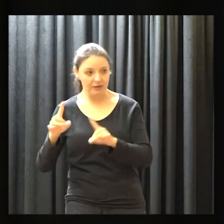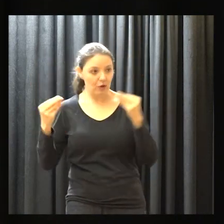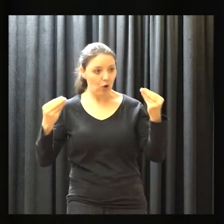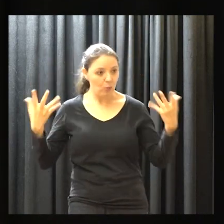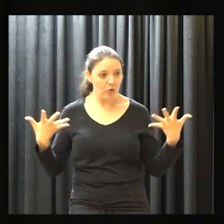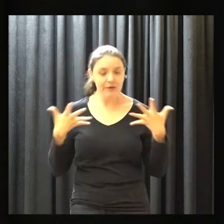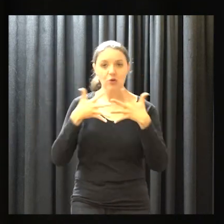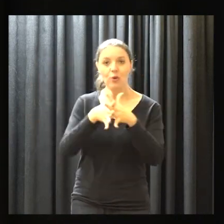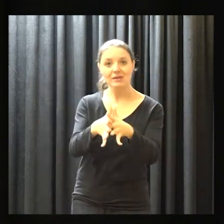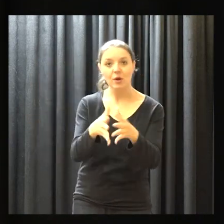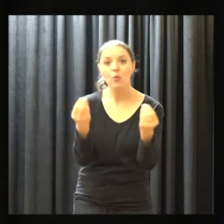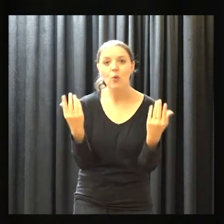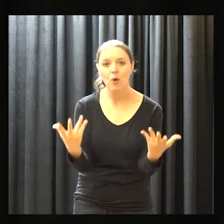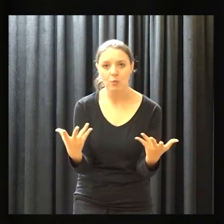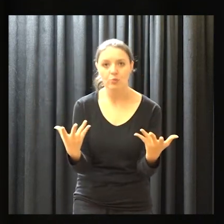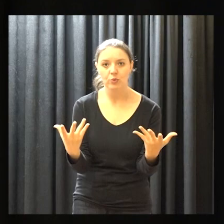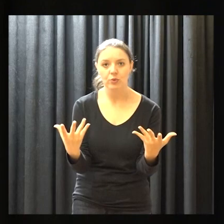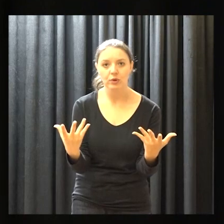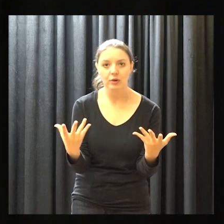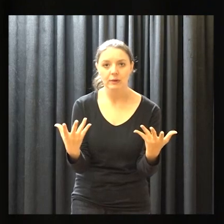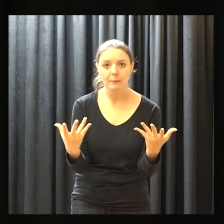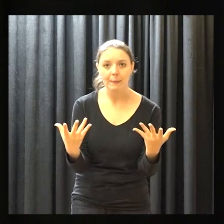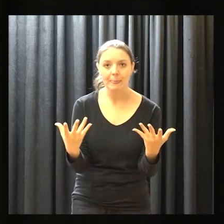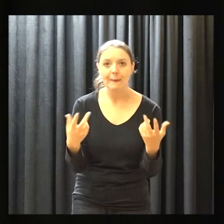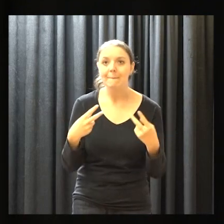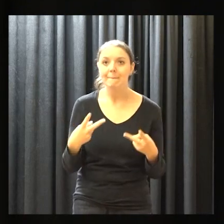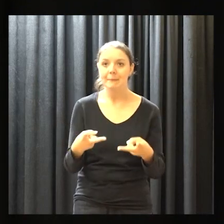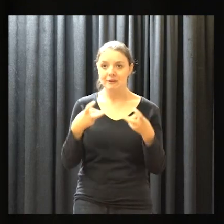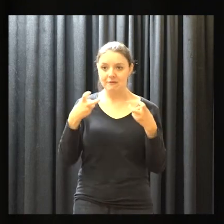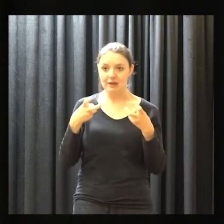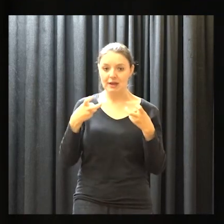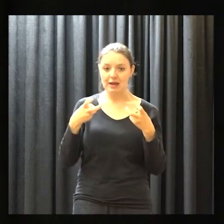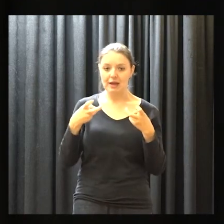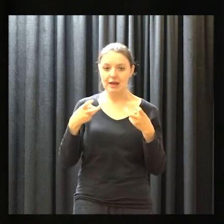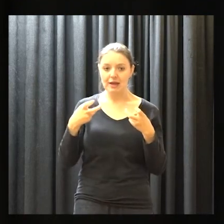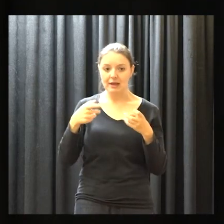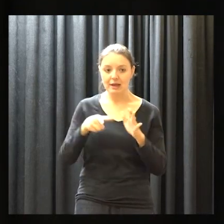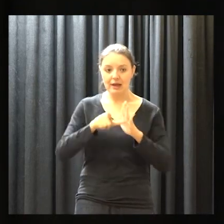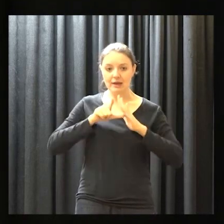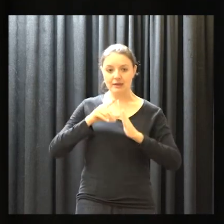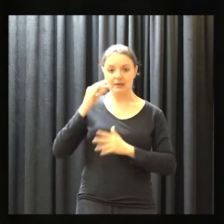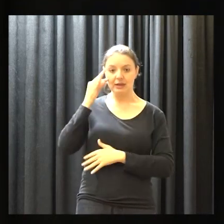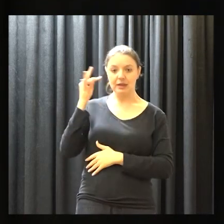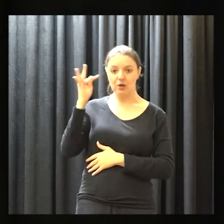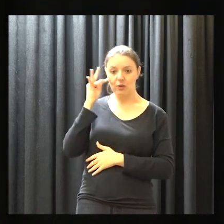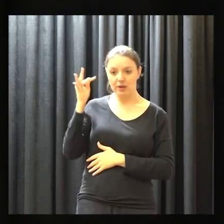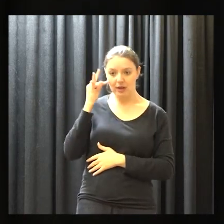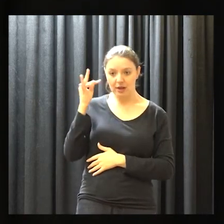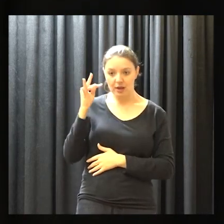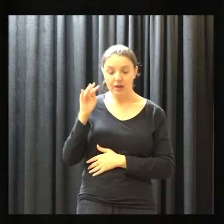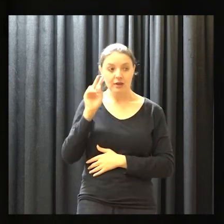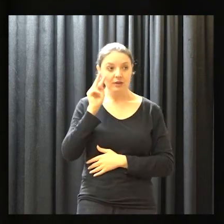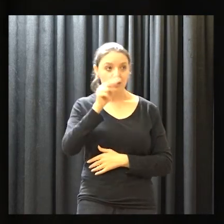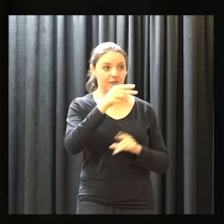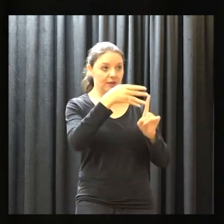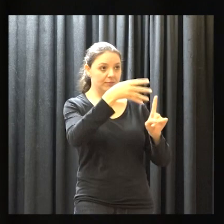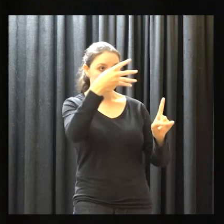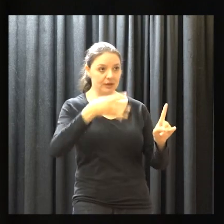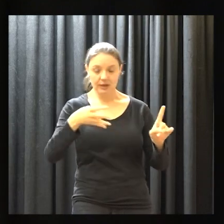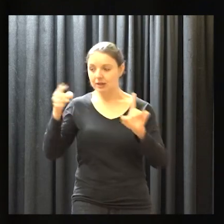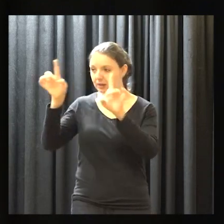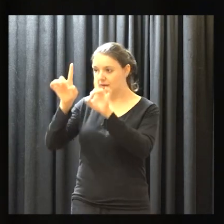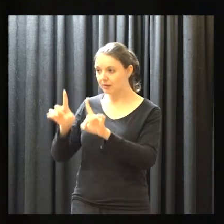ele faz, quando ele vai trazer um debate da teoria Alexandre, ele só está dialogando com